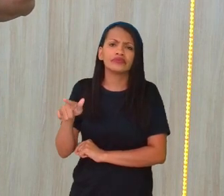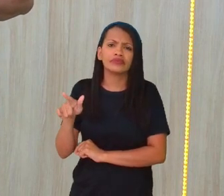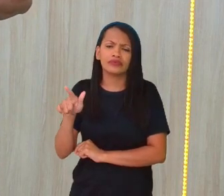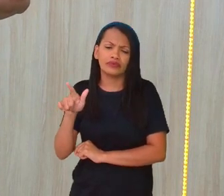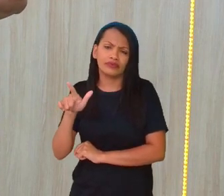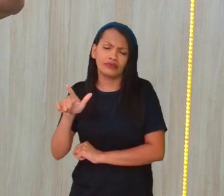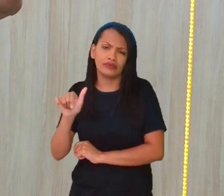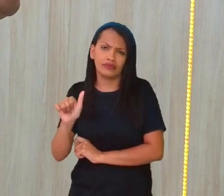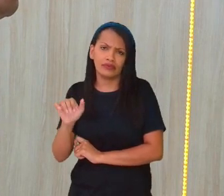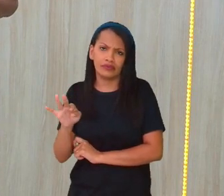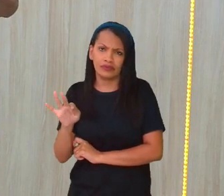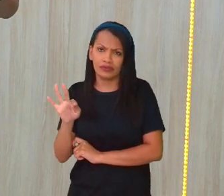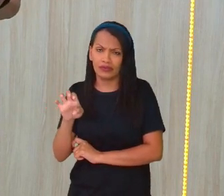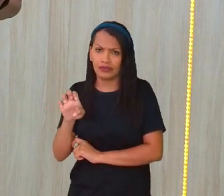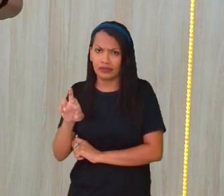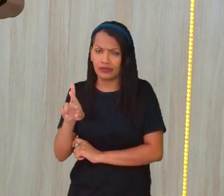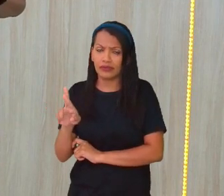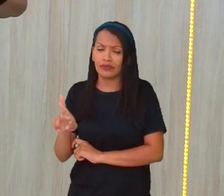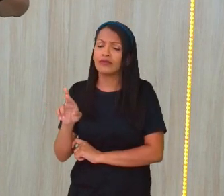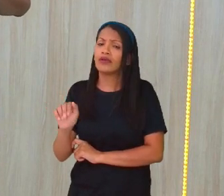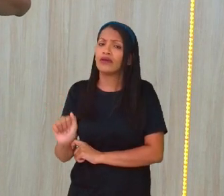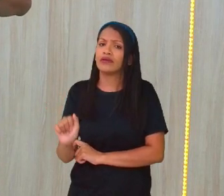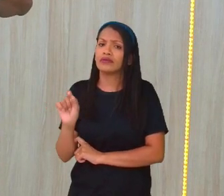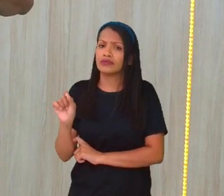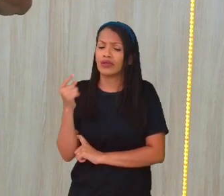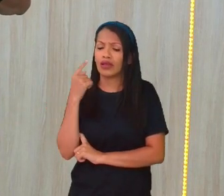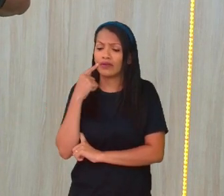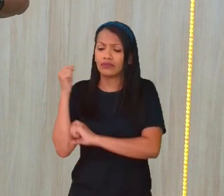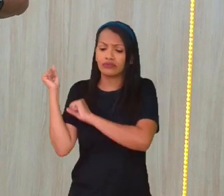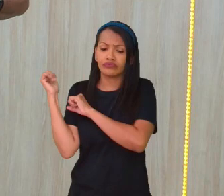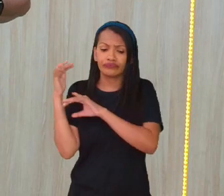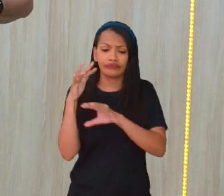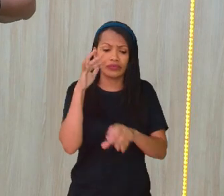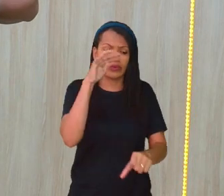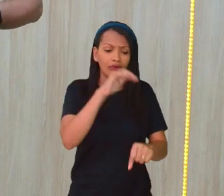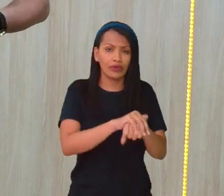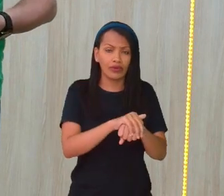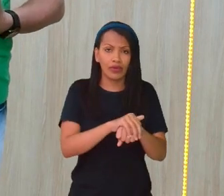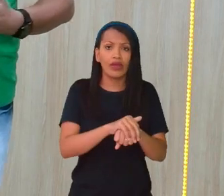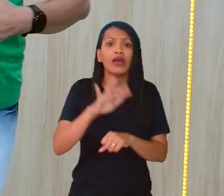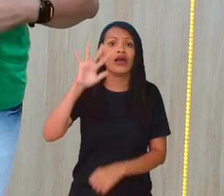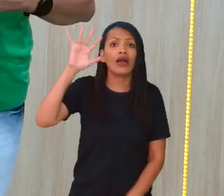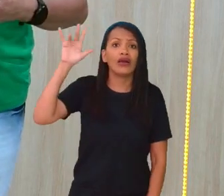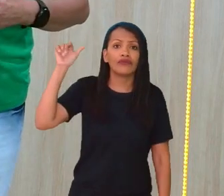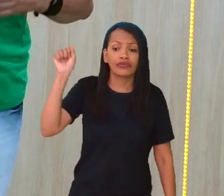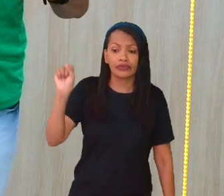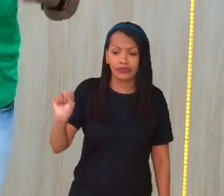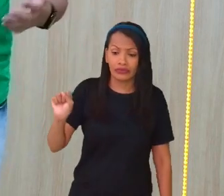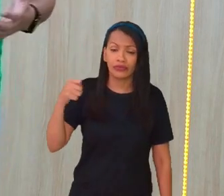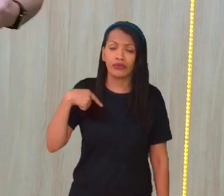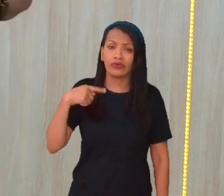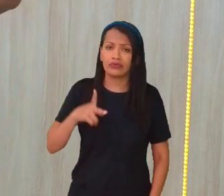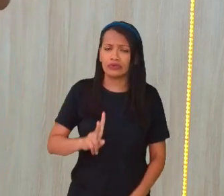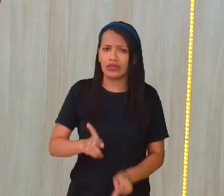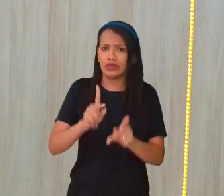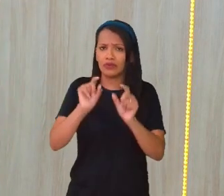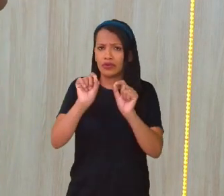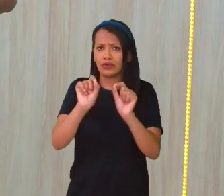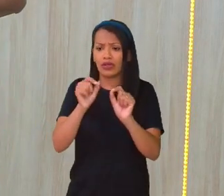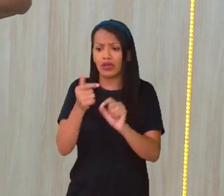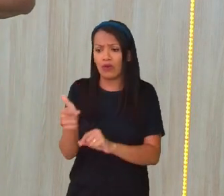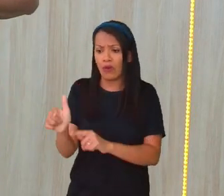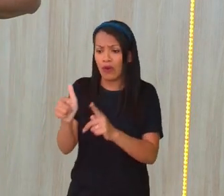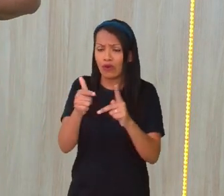África, principalmente a África do Sul. A gente sabe que historicamente o continente africano ele sempre foi explorado, né, por